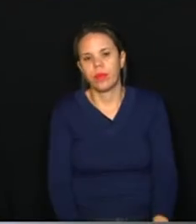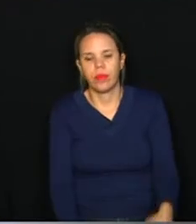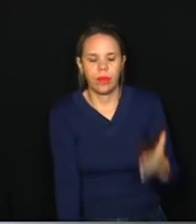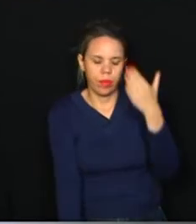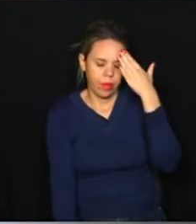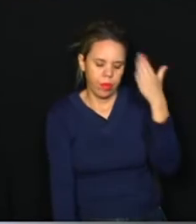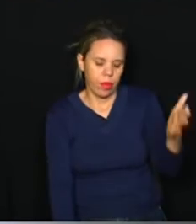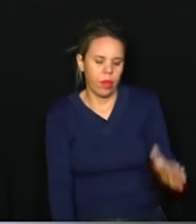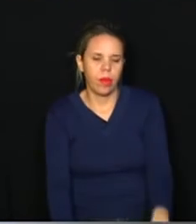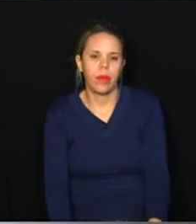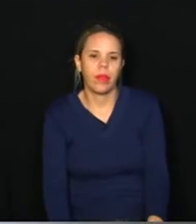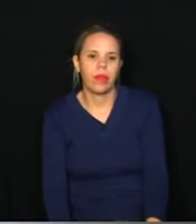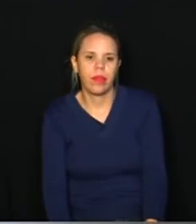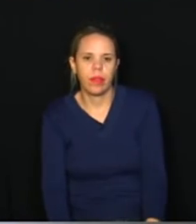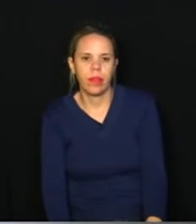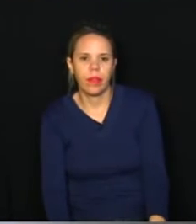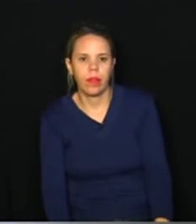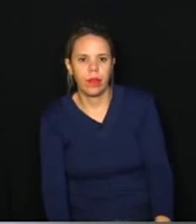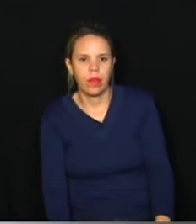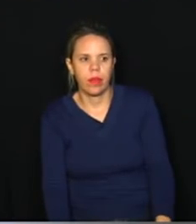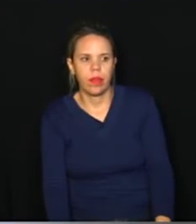Obrigado.